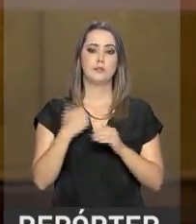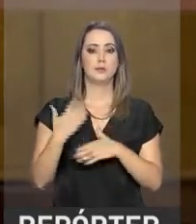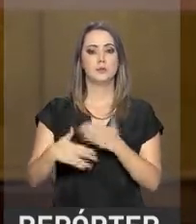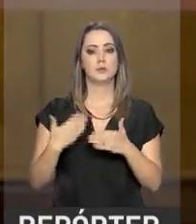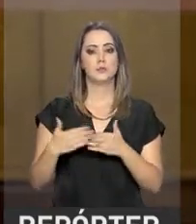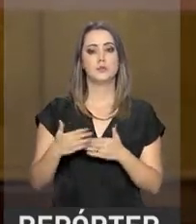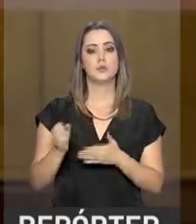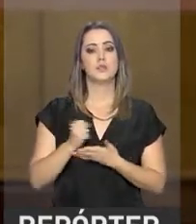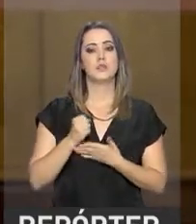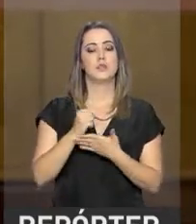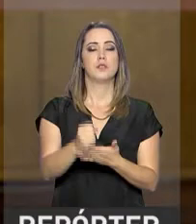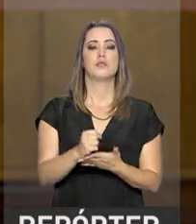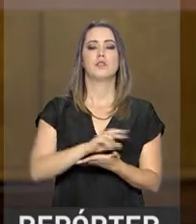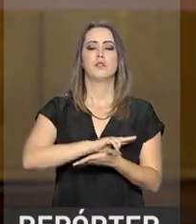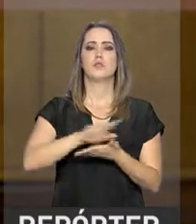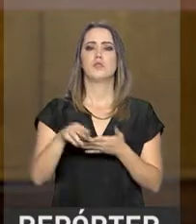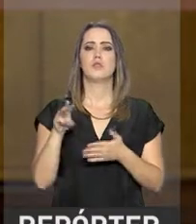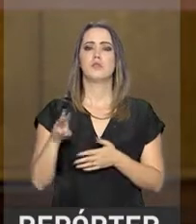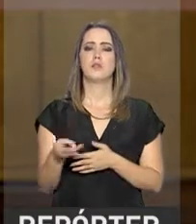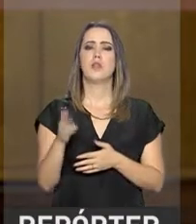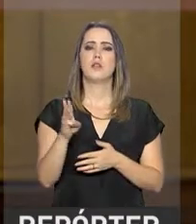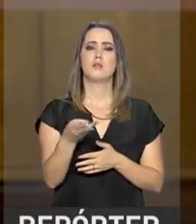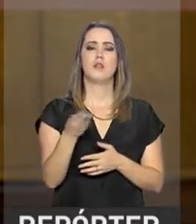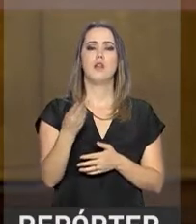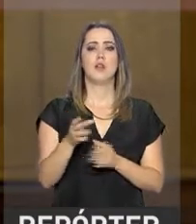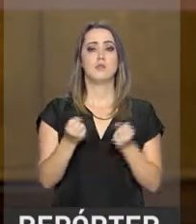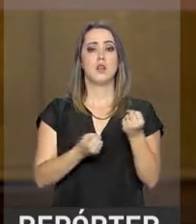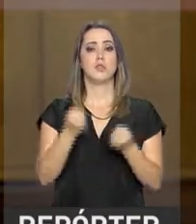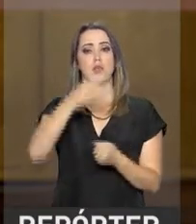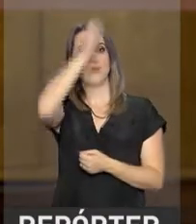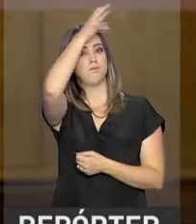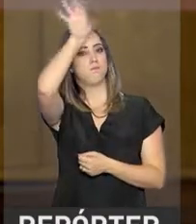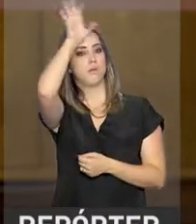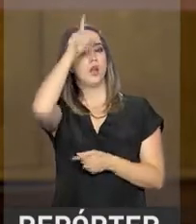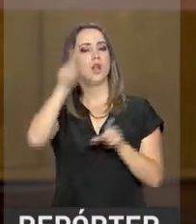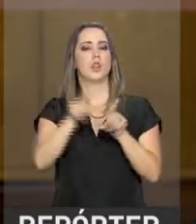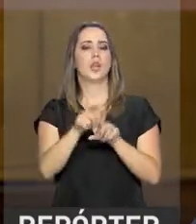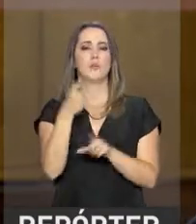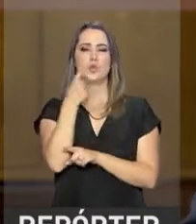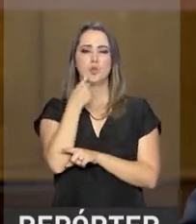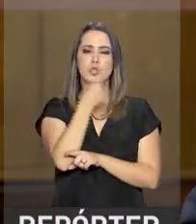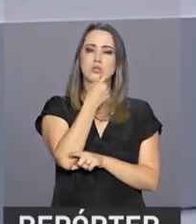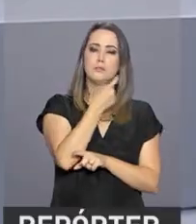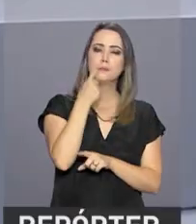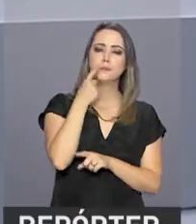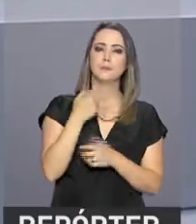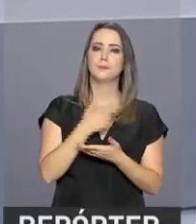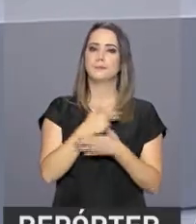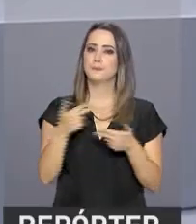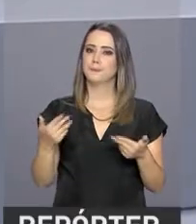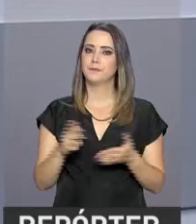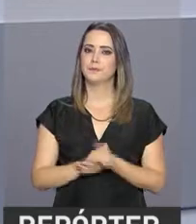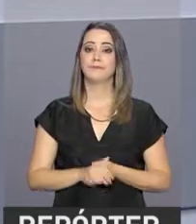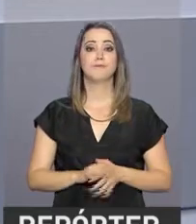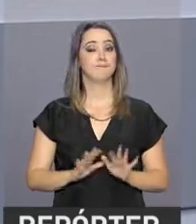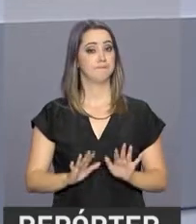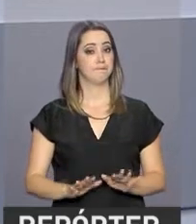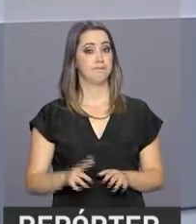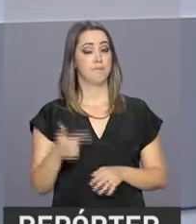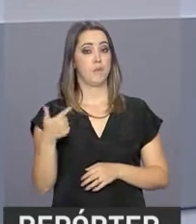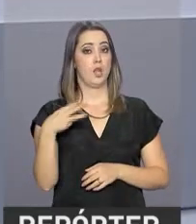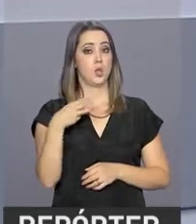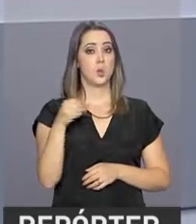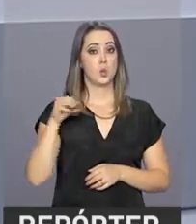a entrega de milhares de ambulâncias gabinetes odontológicos etc cerca de